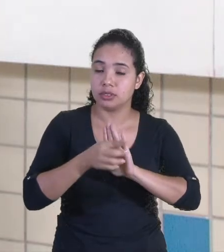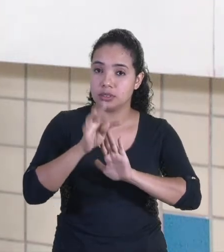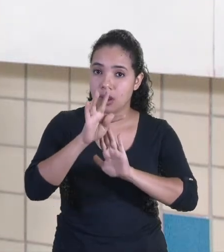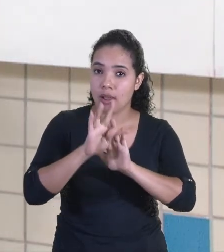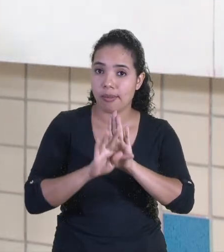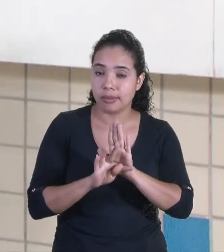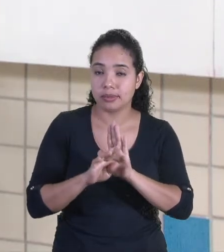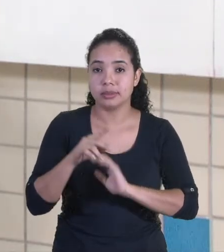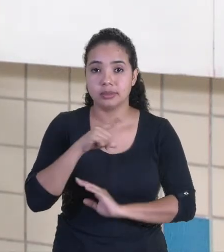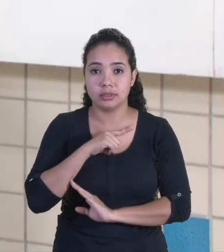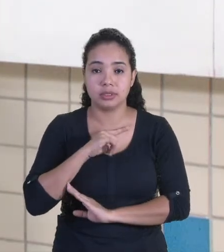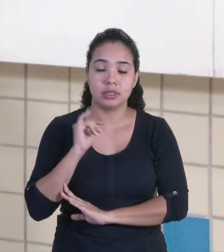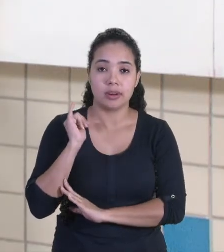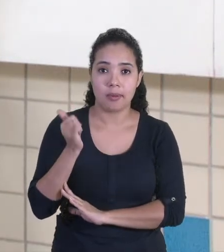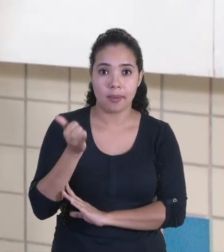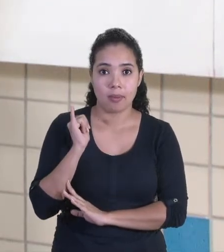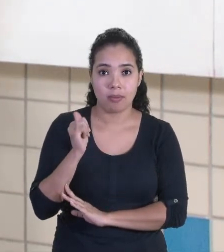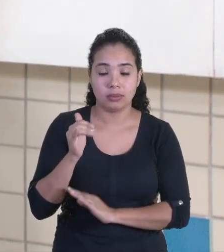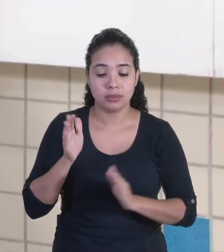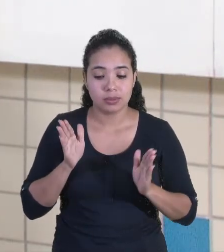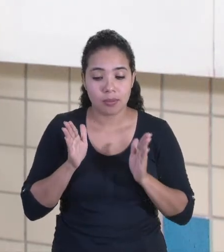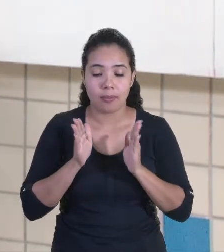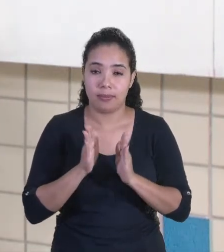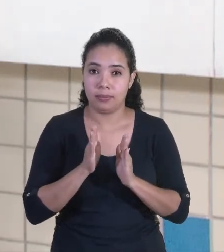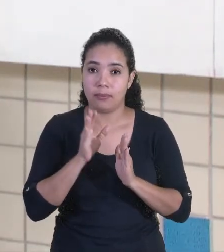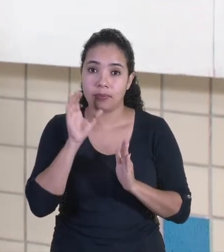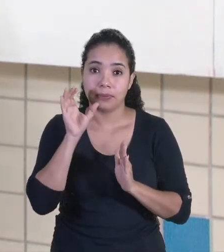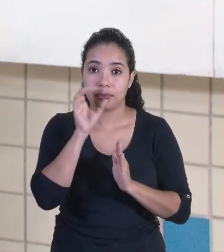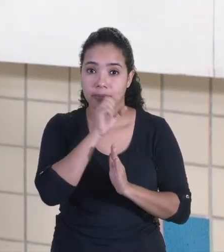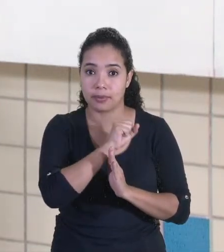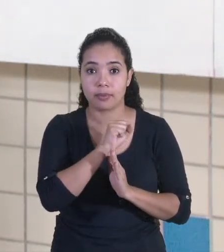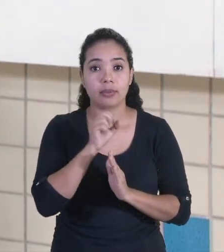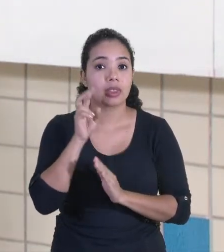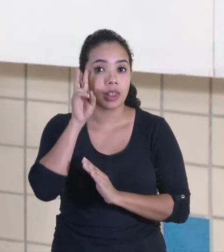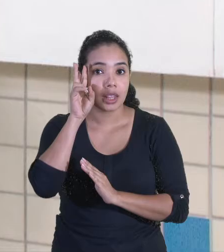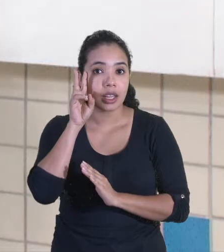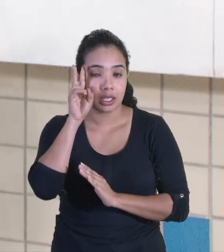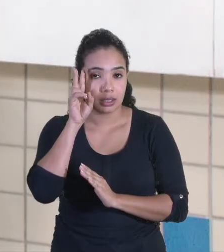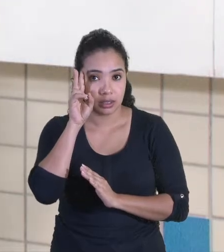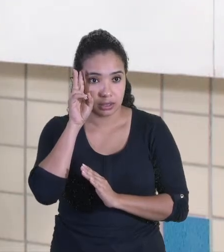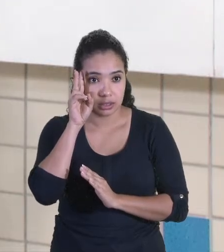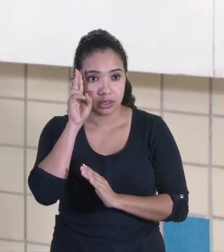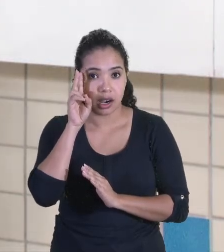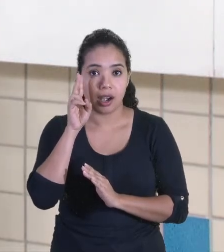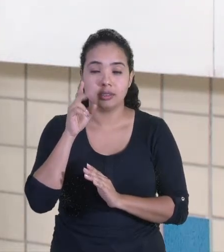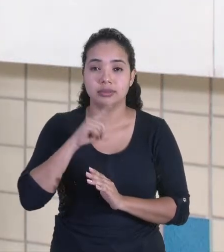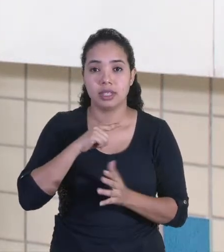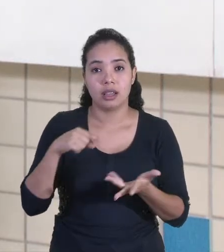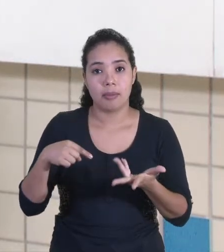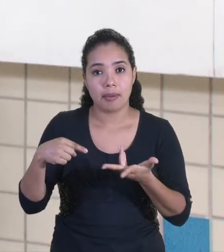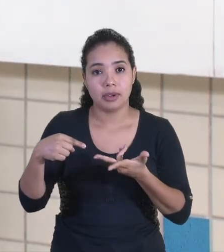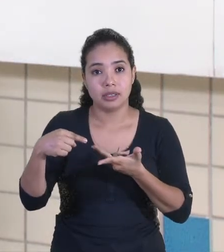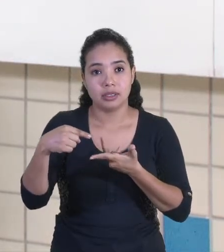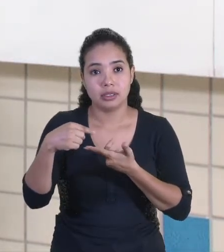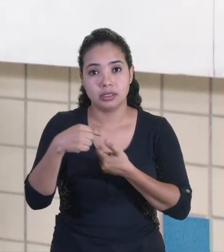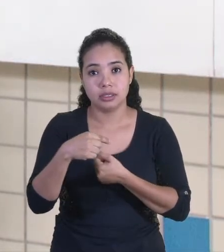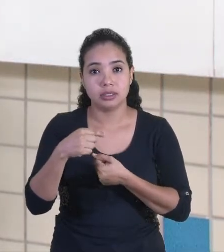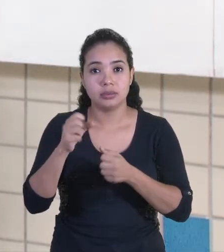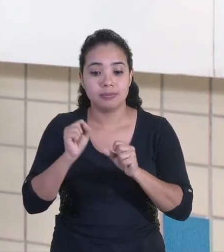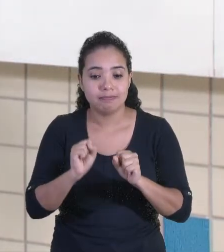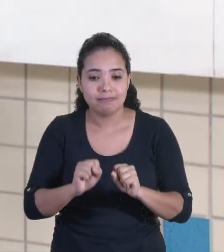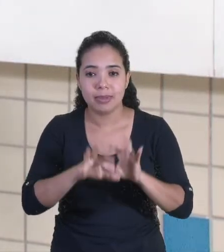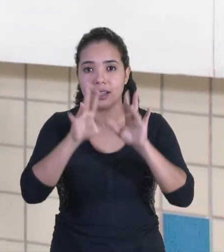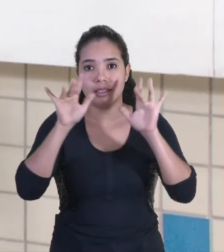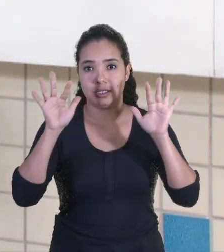que consiste em uma narrativa curta. É uma história fictícia que traz elementos e criaturas